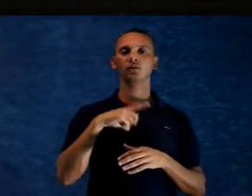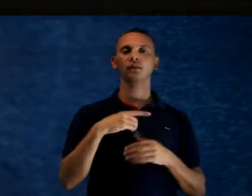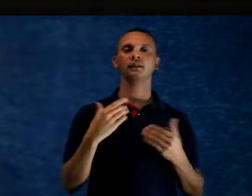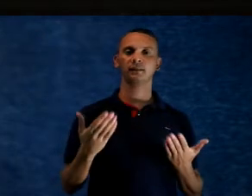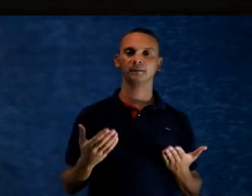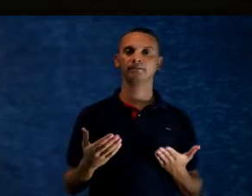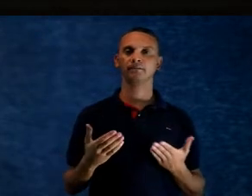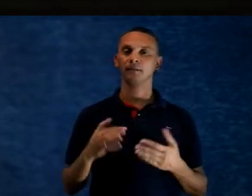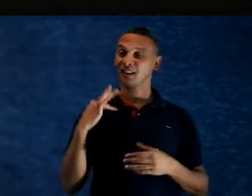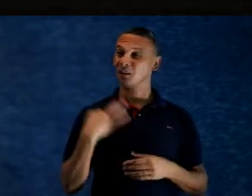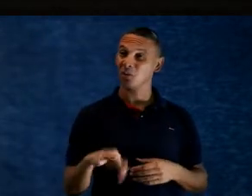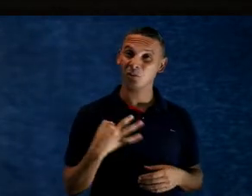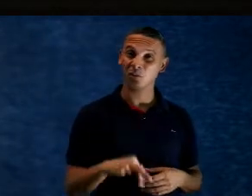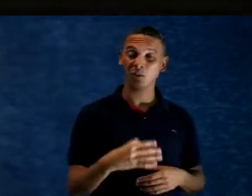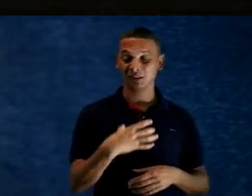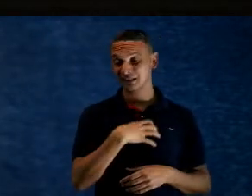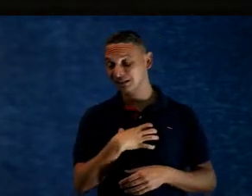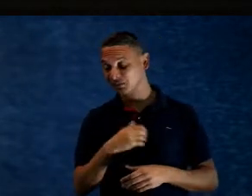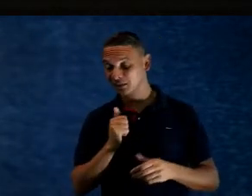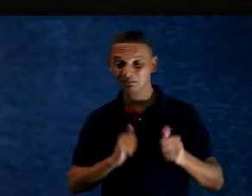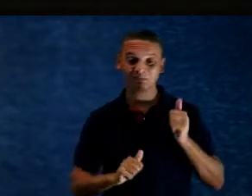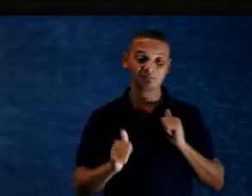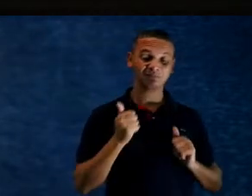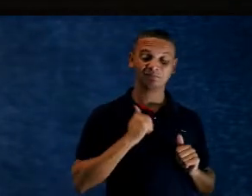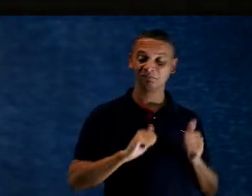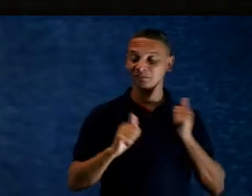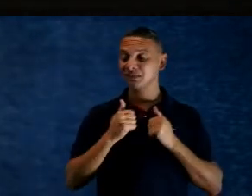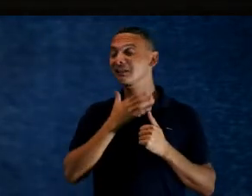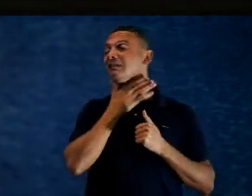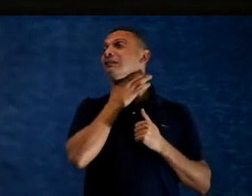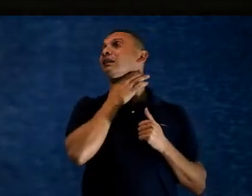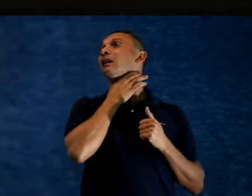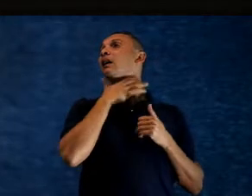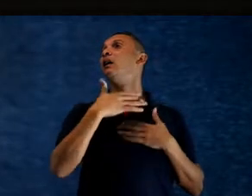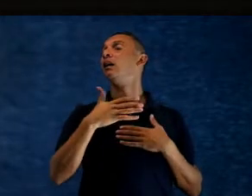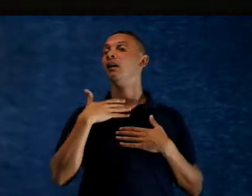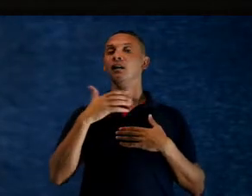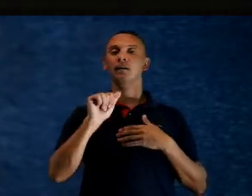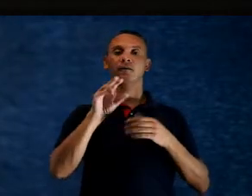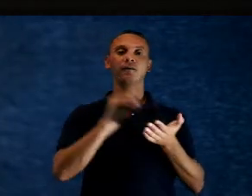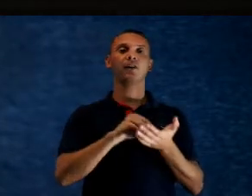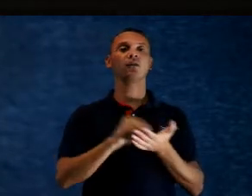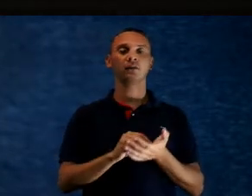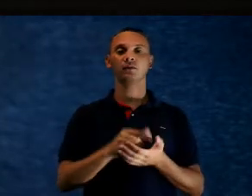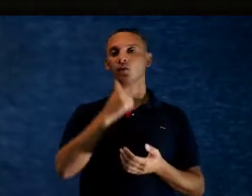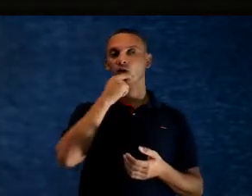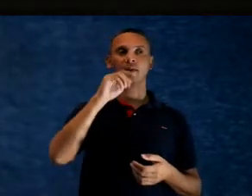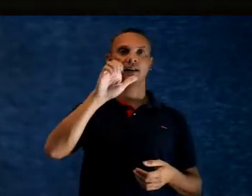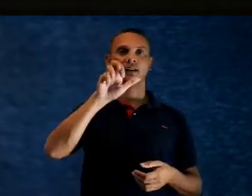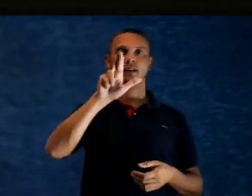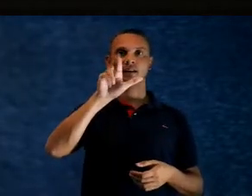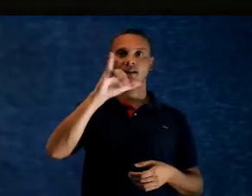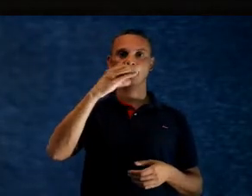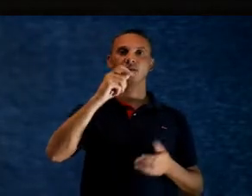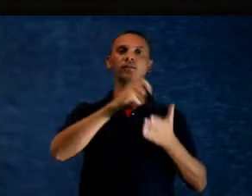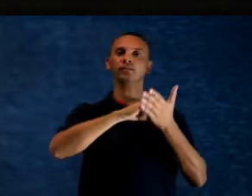dele. E essa página passou a ser lida nos cursos de medicina quando o professor de cardiologia queria